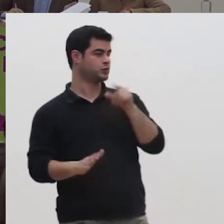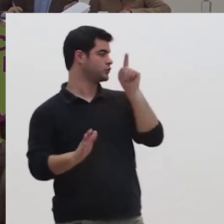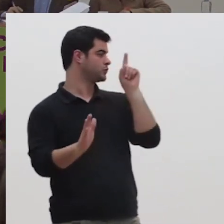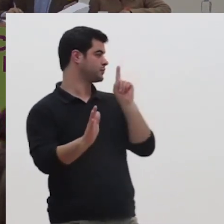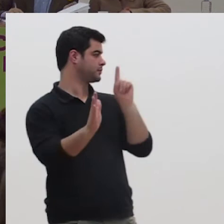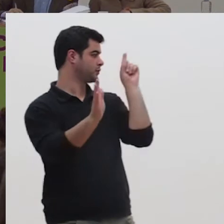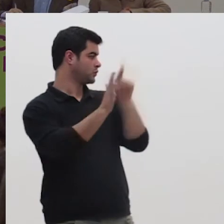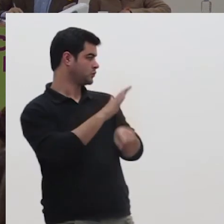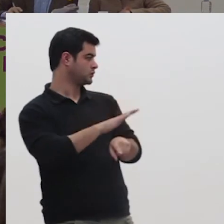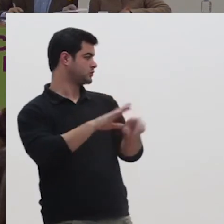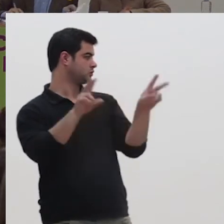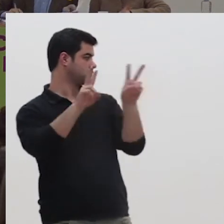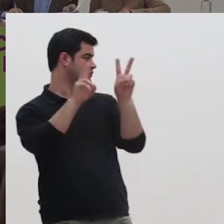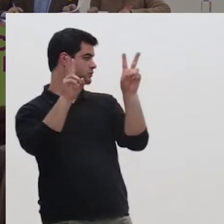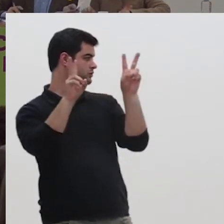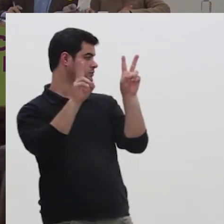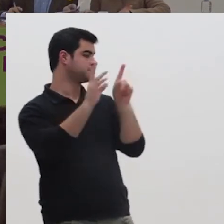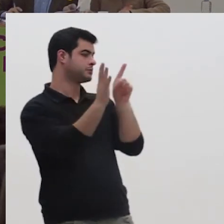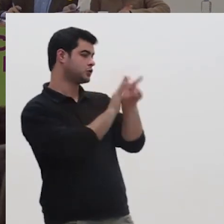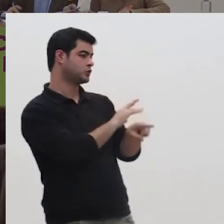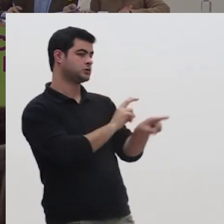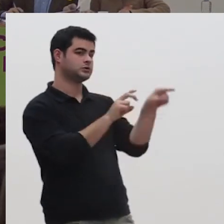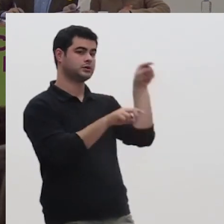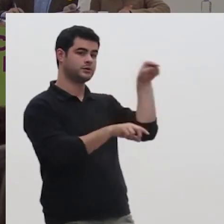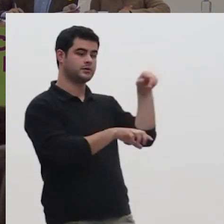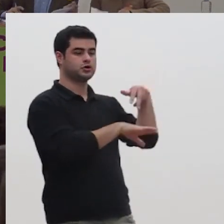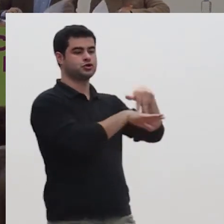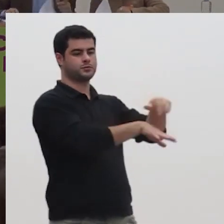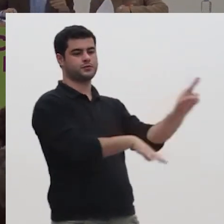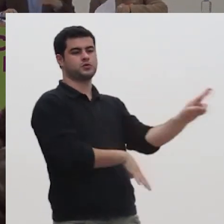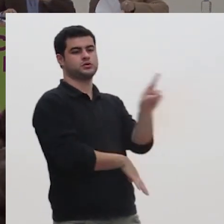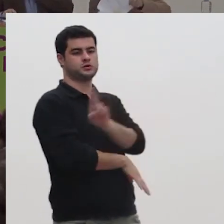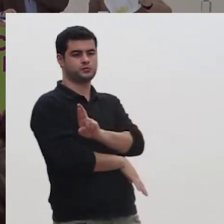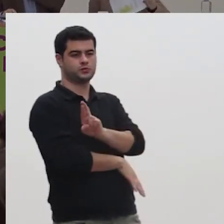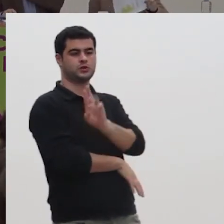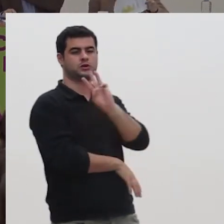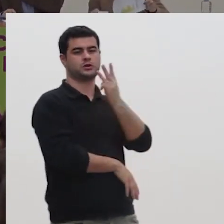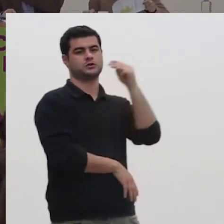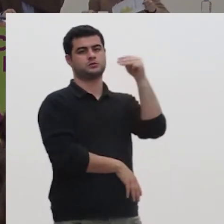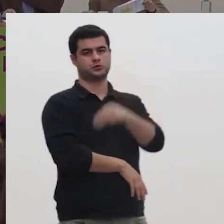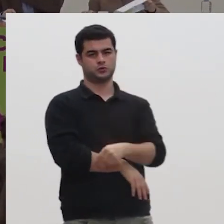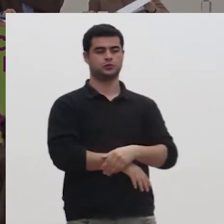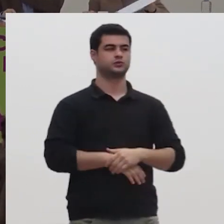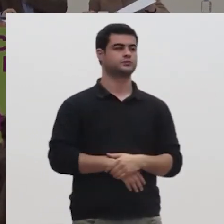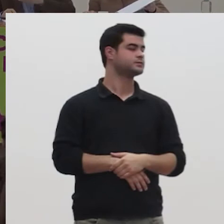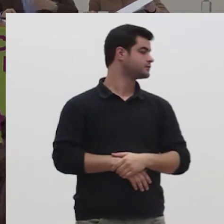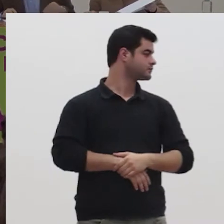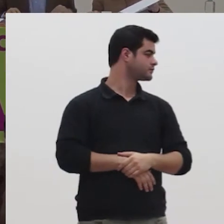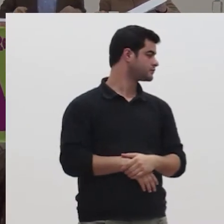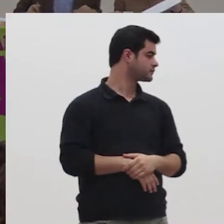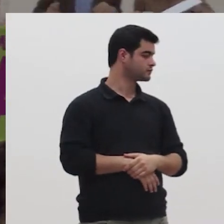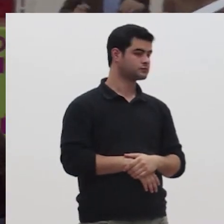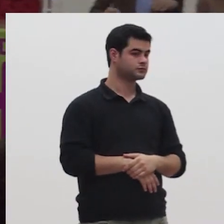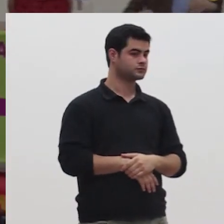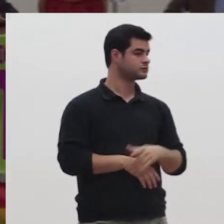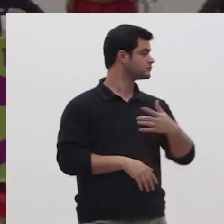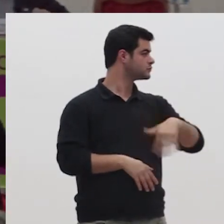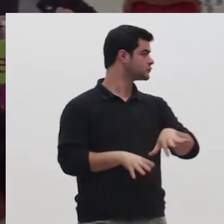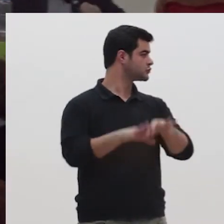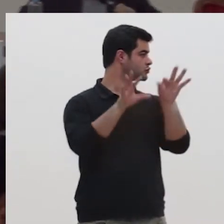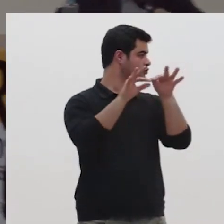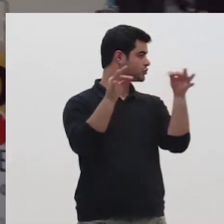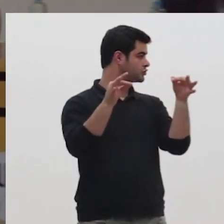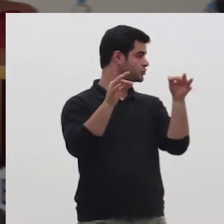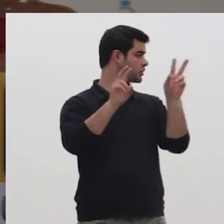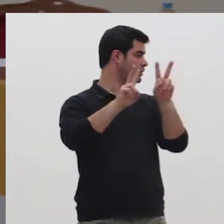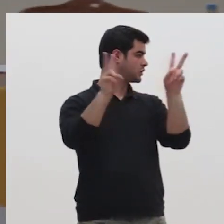sua pergunta, chapa 2, que terá, então, 3 minutos para responder. Tem que sortear o tema, né? Sortear o tema.